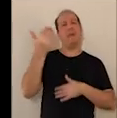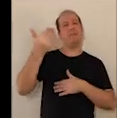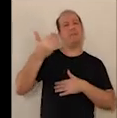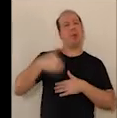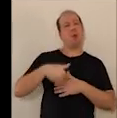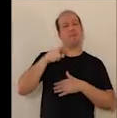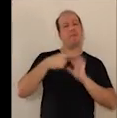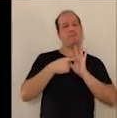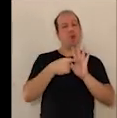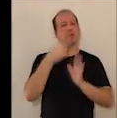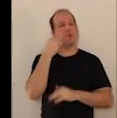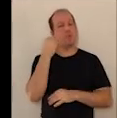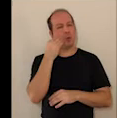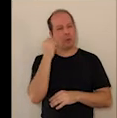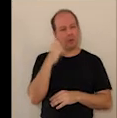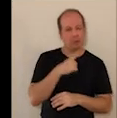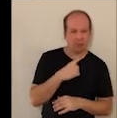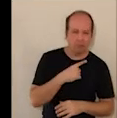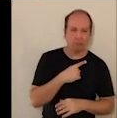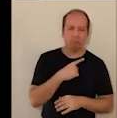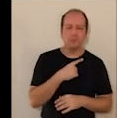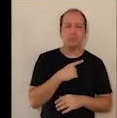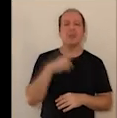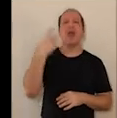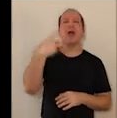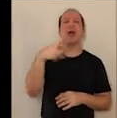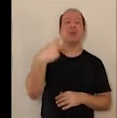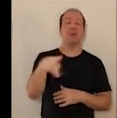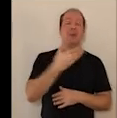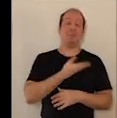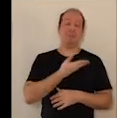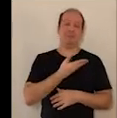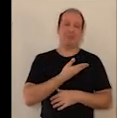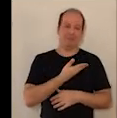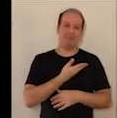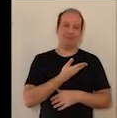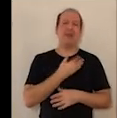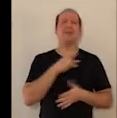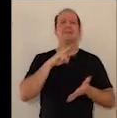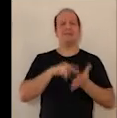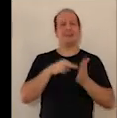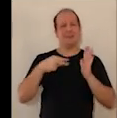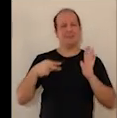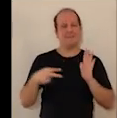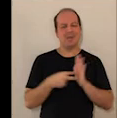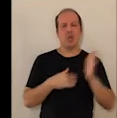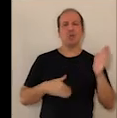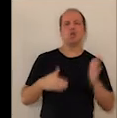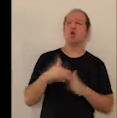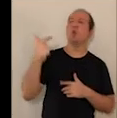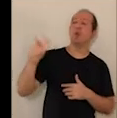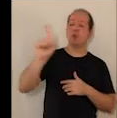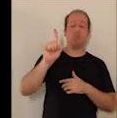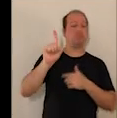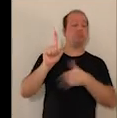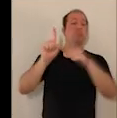demonstre a Volpone de modo inequívoco a sua amizade por ele, dou uma rasteira em todos os outros de uma só